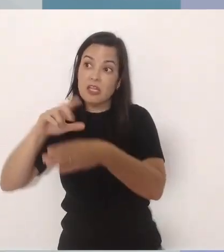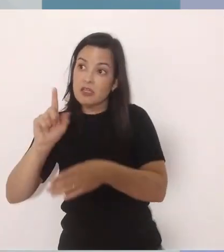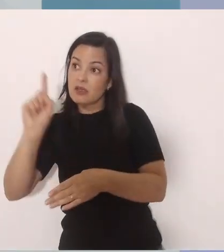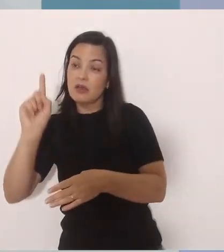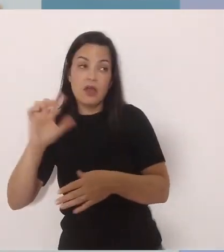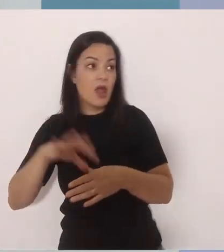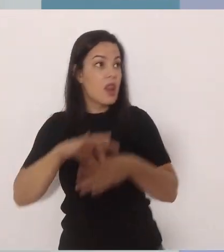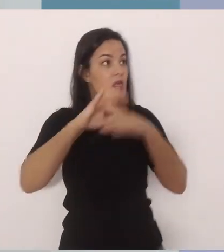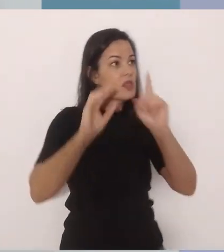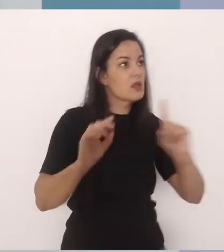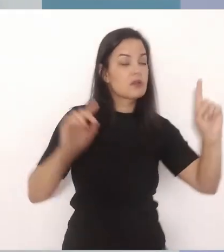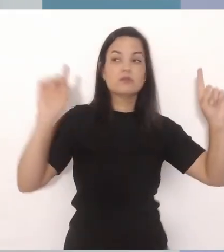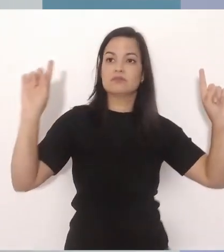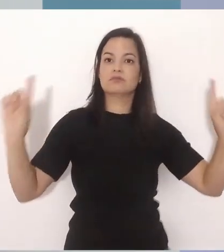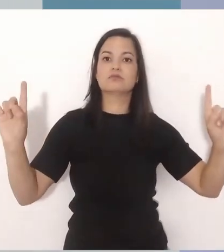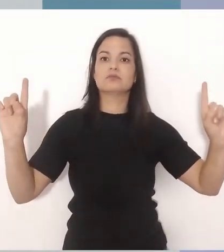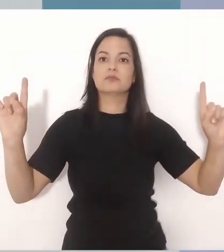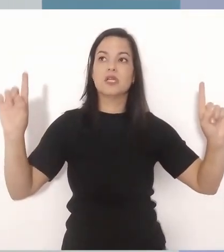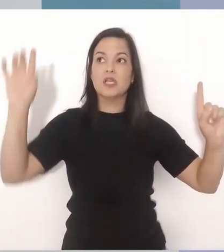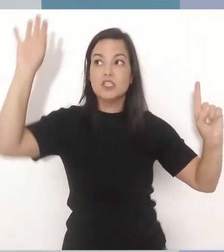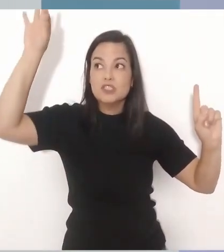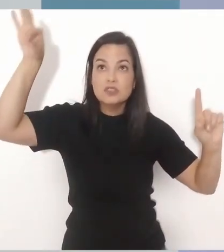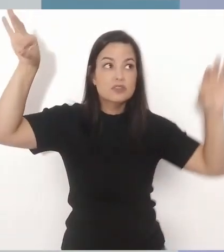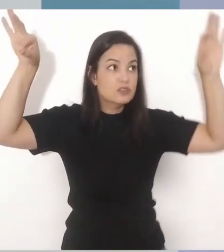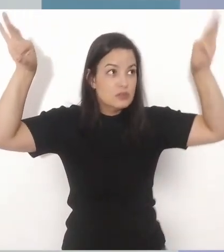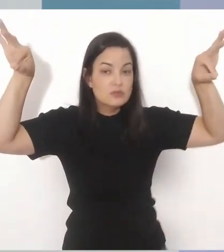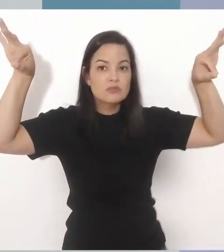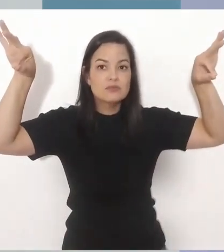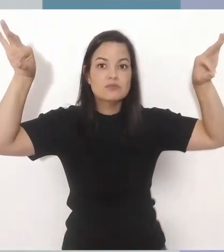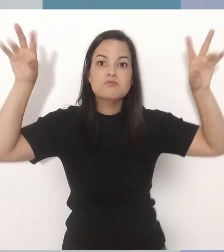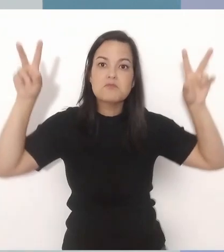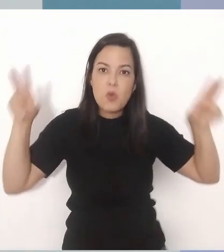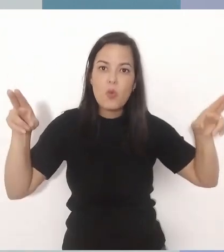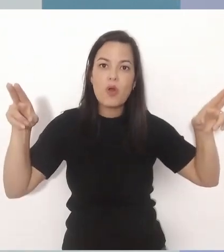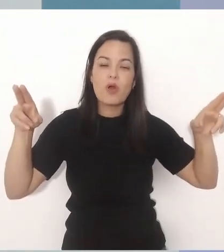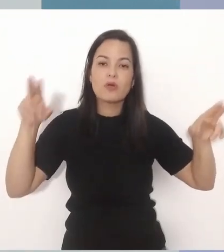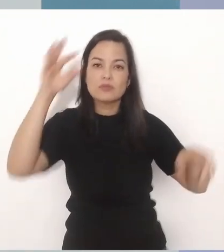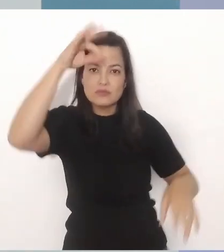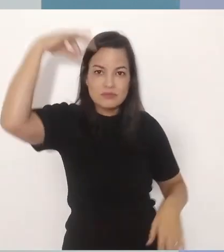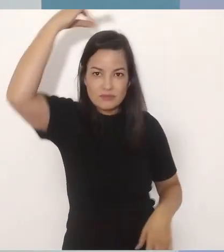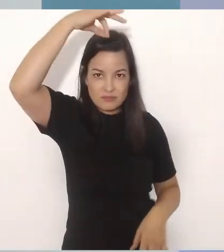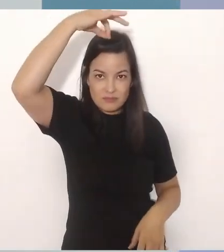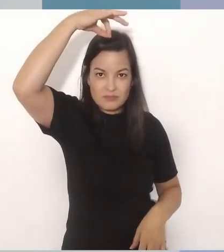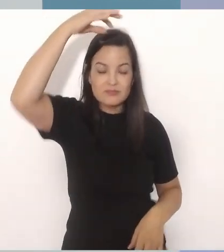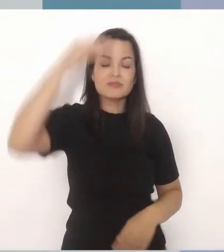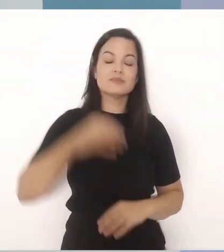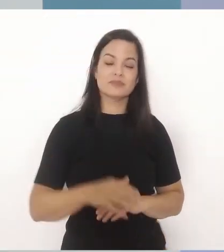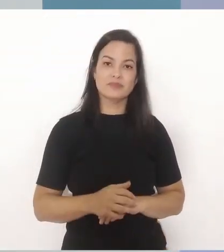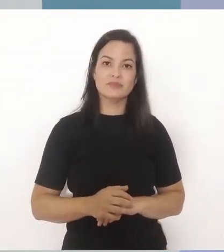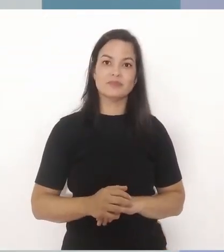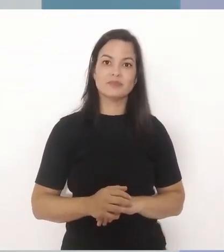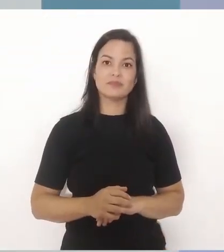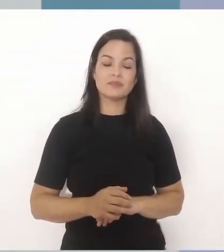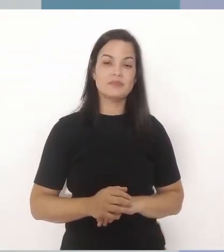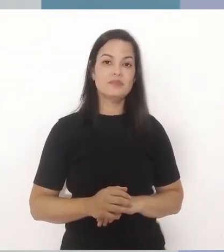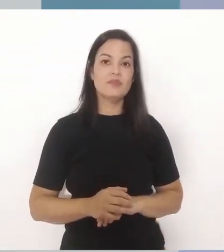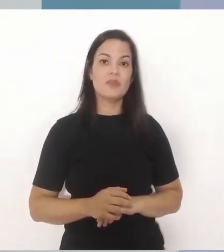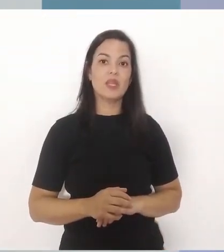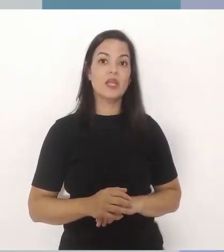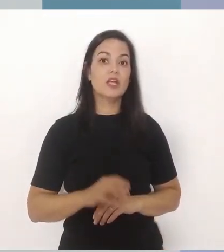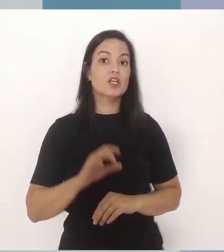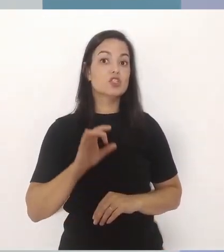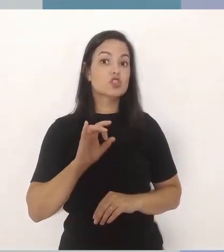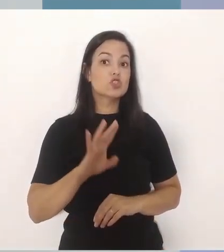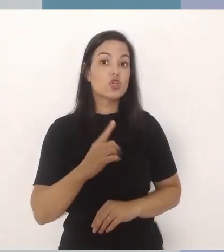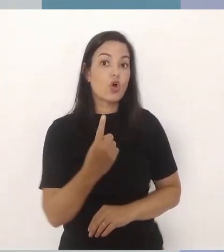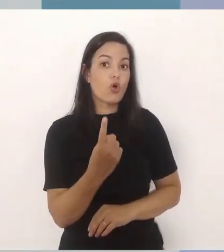Y compartilham o mesmo Espírito Santo. Há somente, Paulo continua, como também